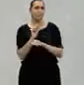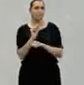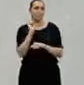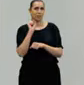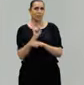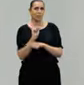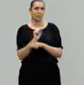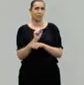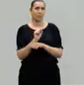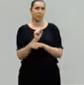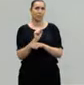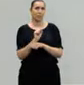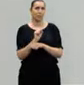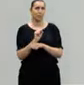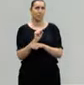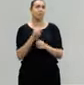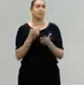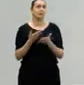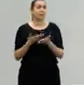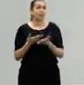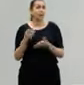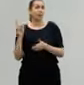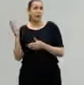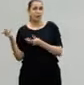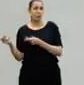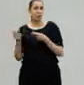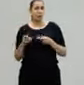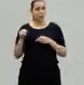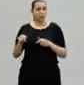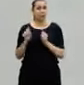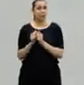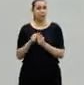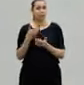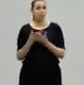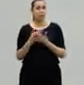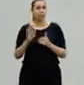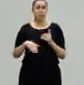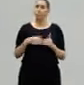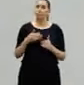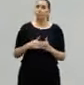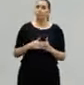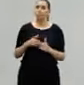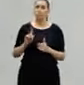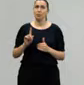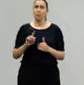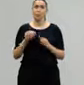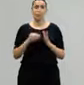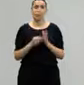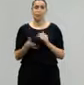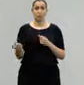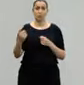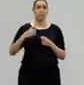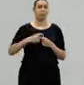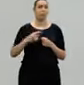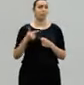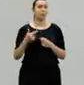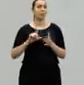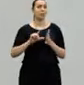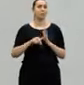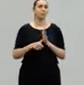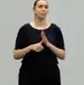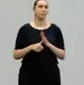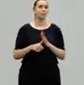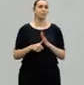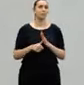Espera aí, que a bióloga Fernanda vai ficar aqui com a gente a aula toda, tá, gente? Não faltem, voltem no segundo bloco, tá?